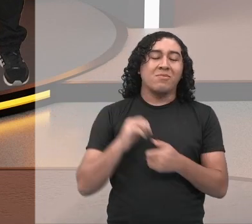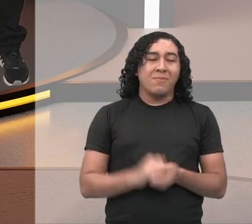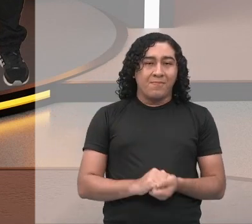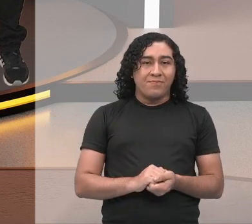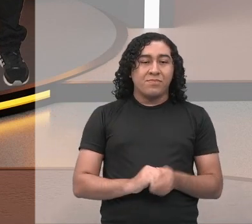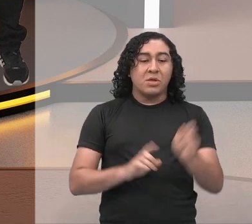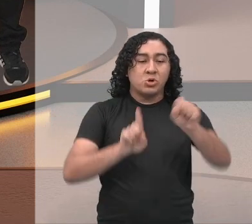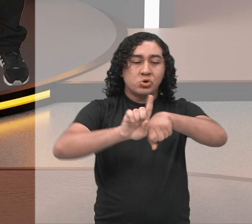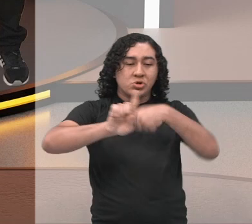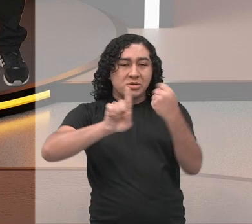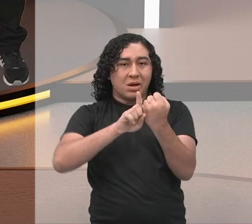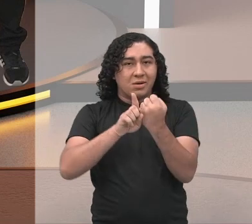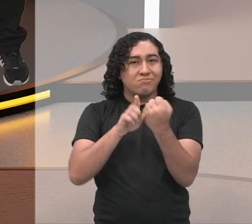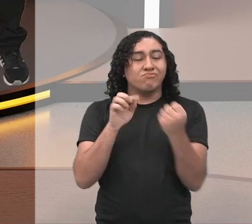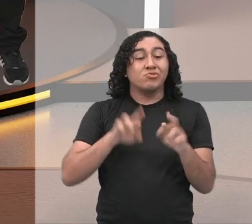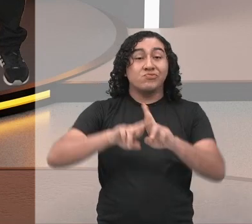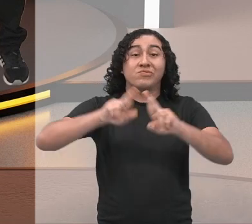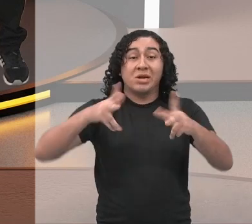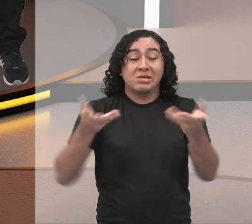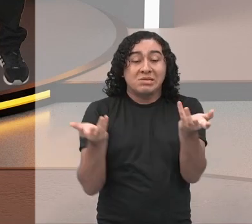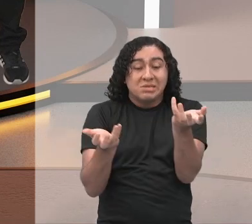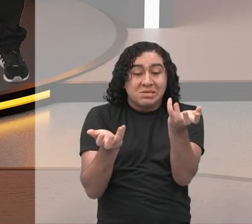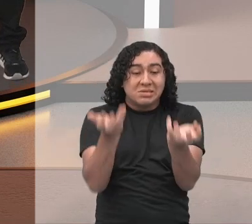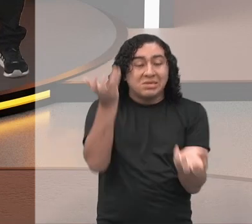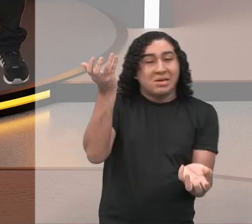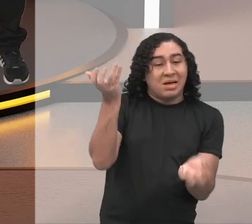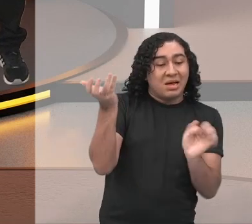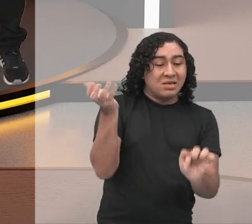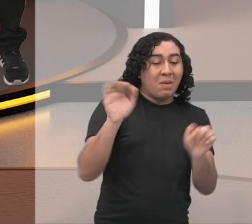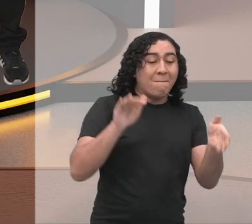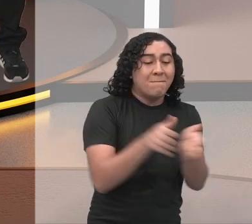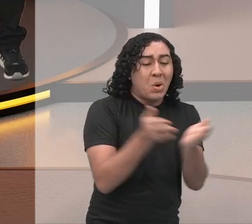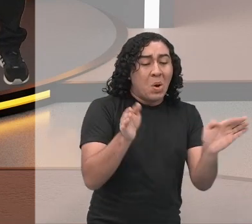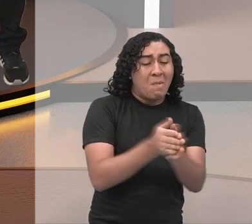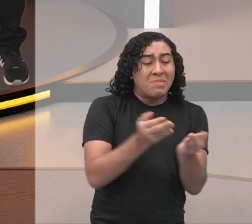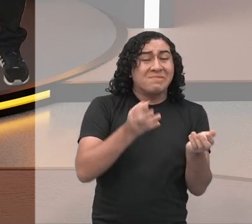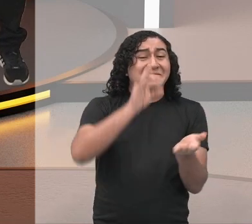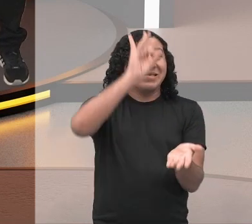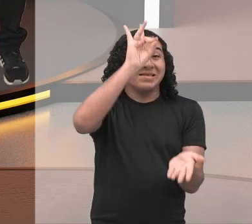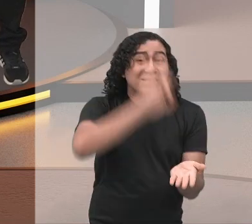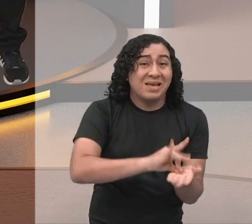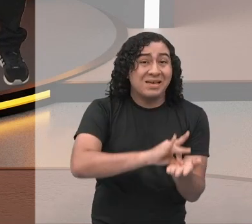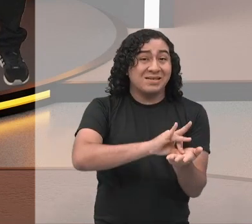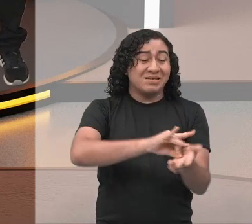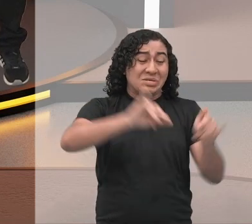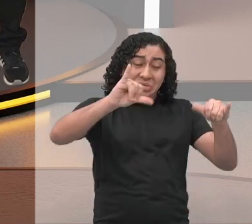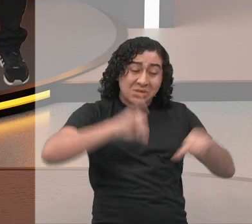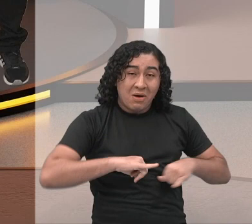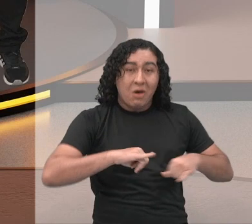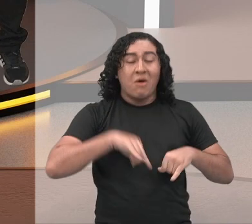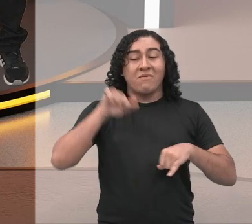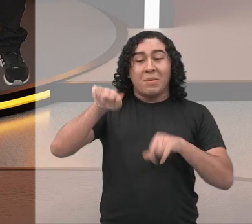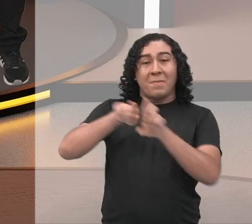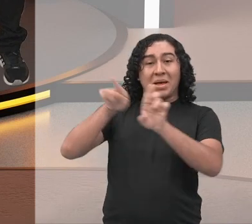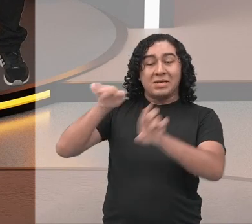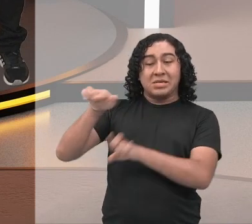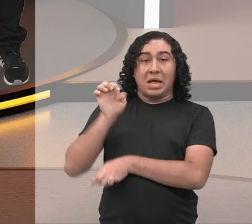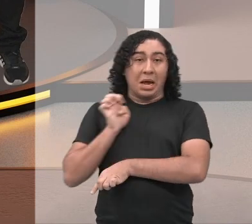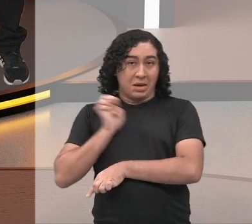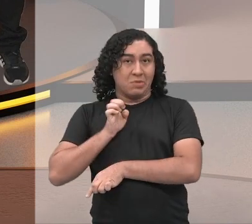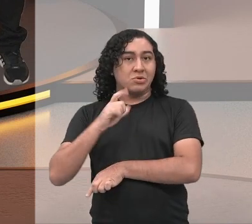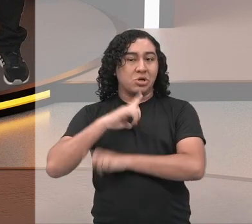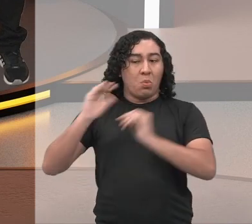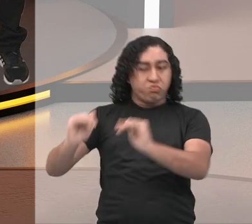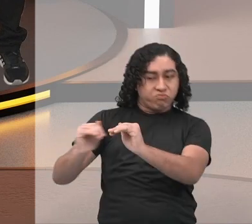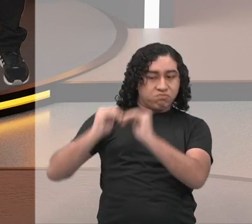disparidade econômica. Os miseráveis eram muito miseráveis, enquanto a elite abastada detinha quase todo o poderio